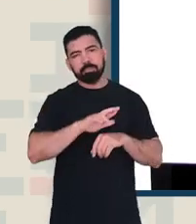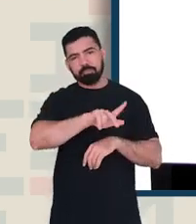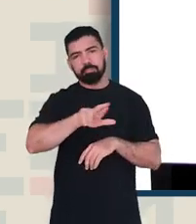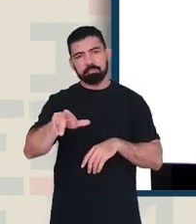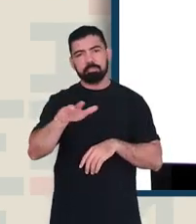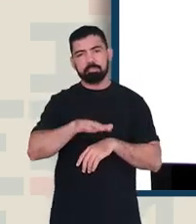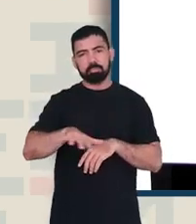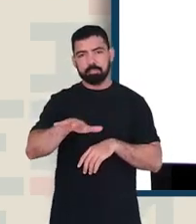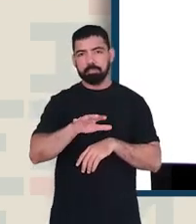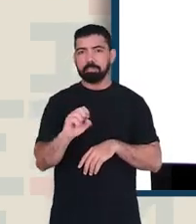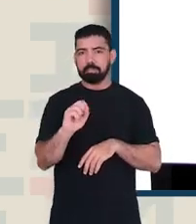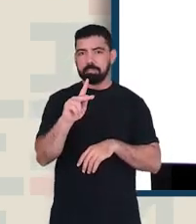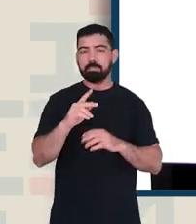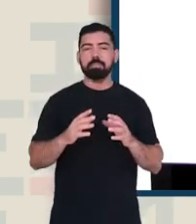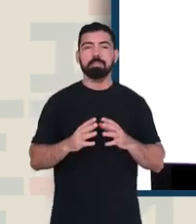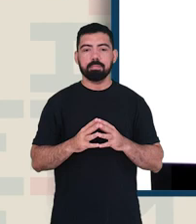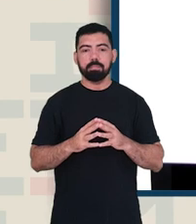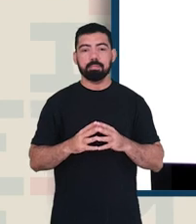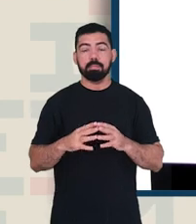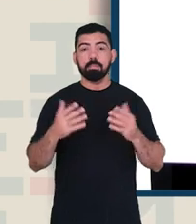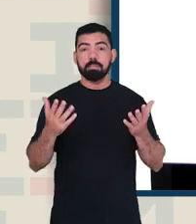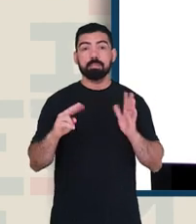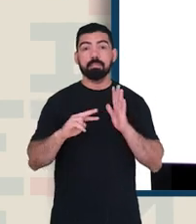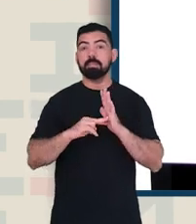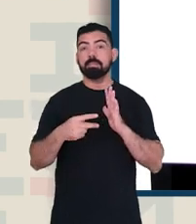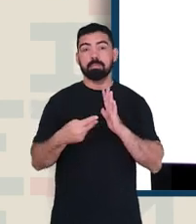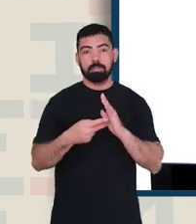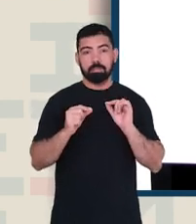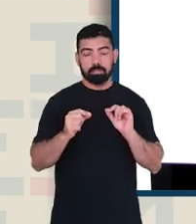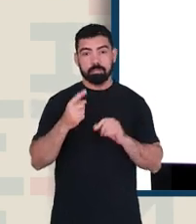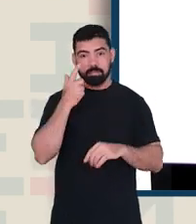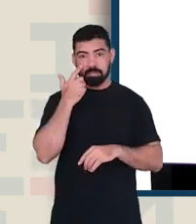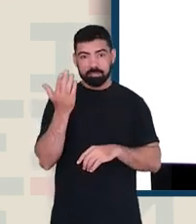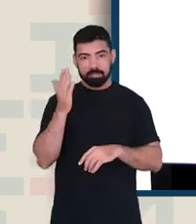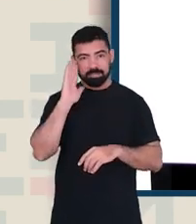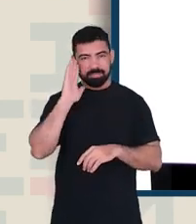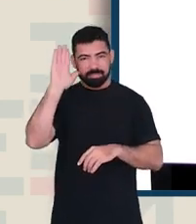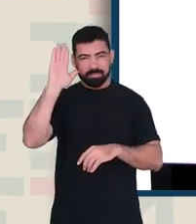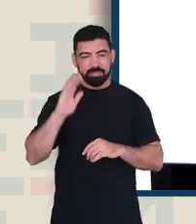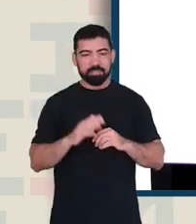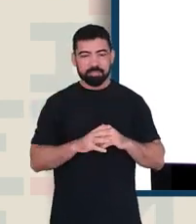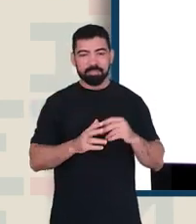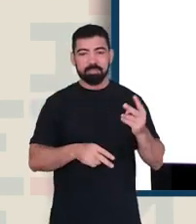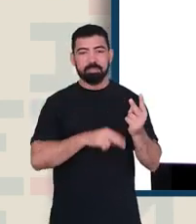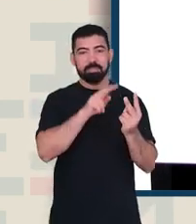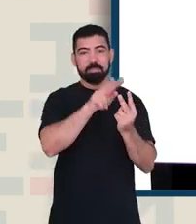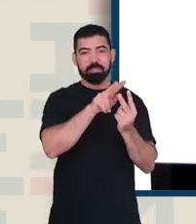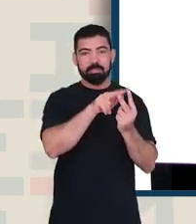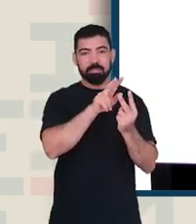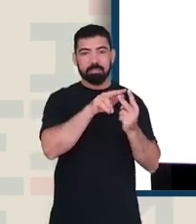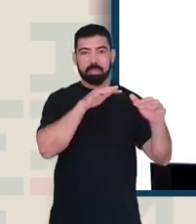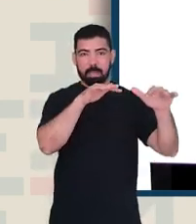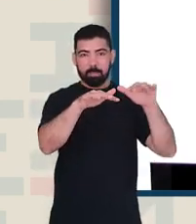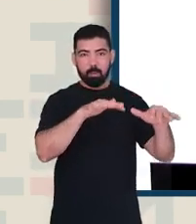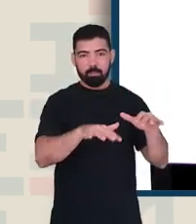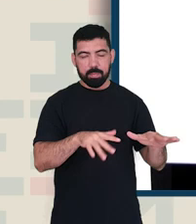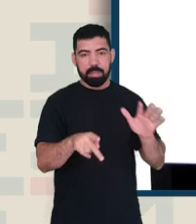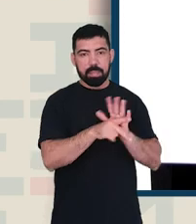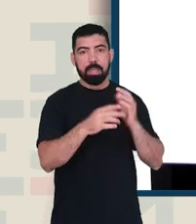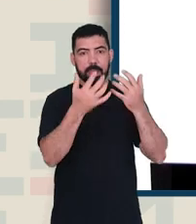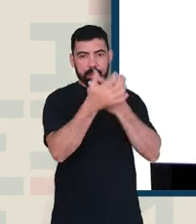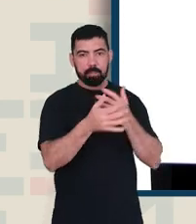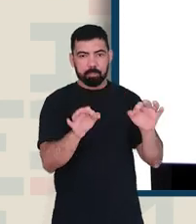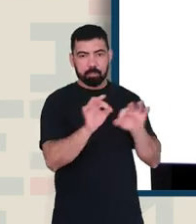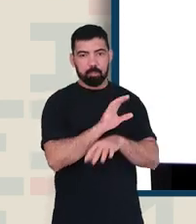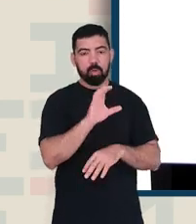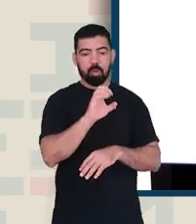enfim, certo? Ou seja que principalmente estes 2 segundos movimentos da música